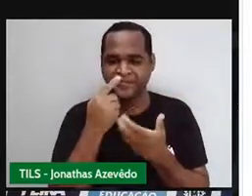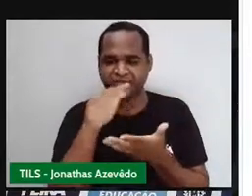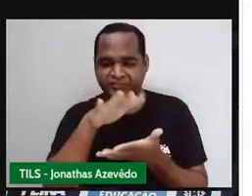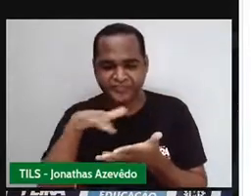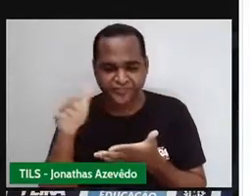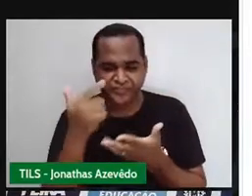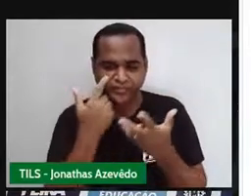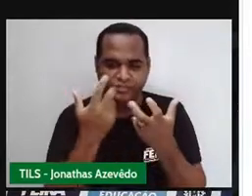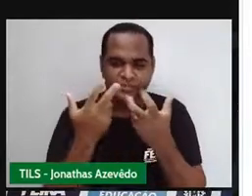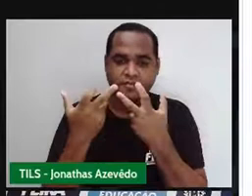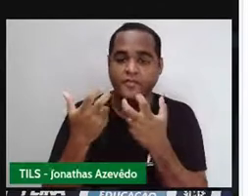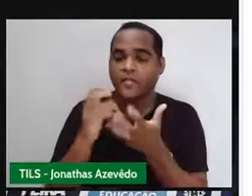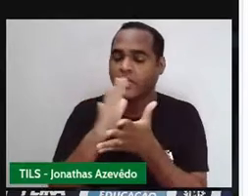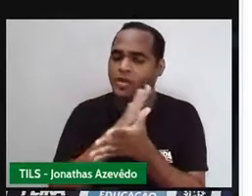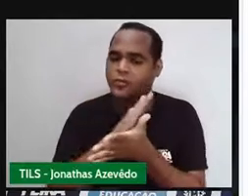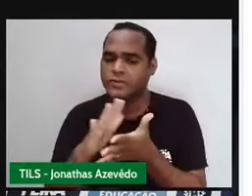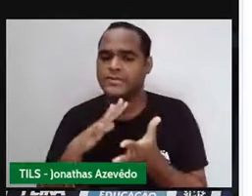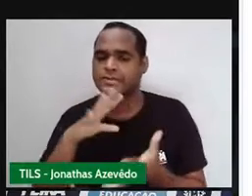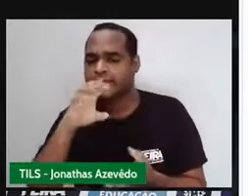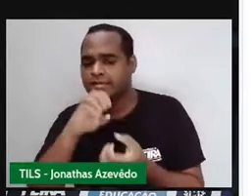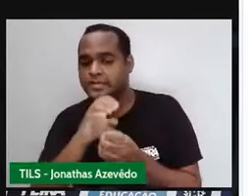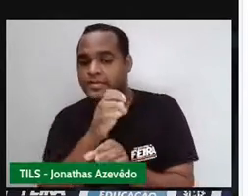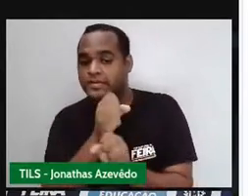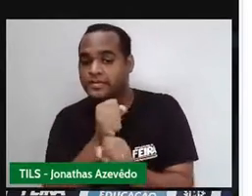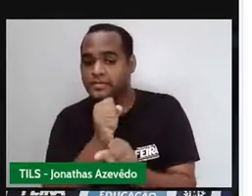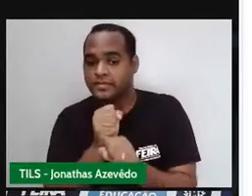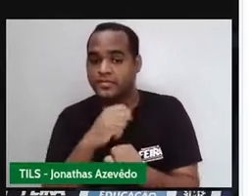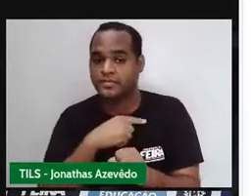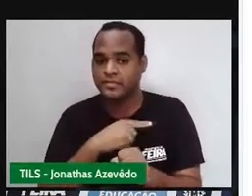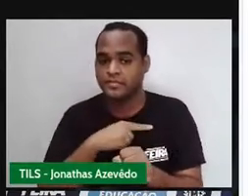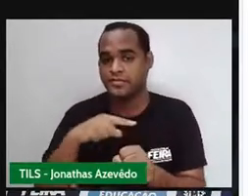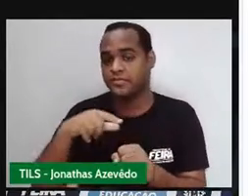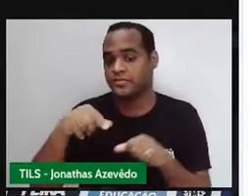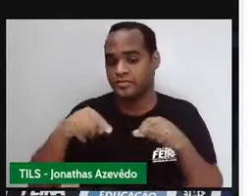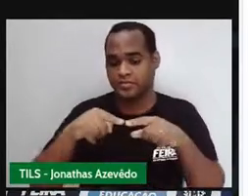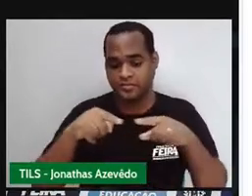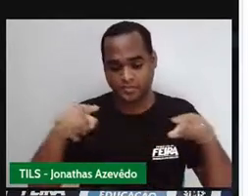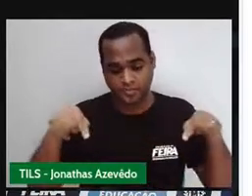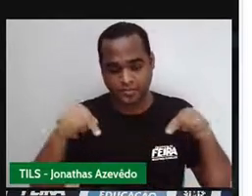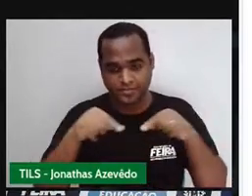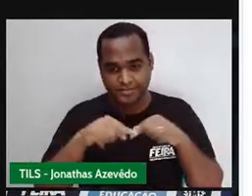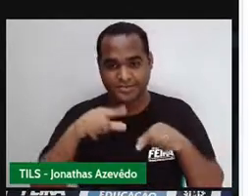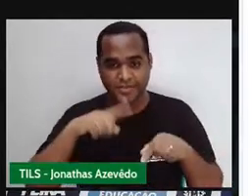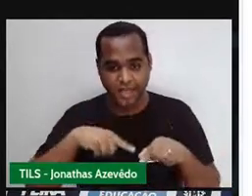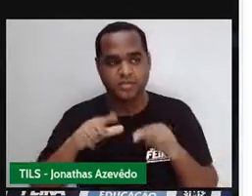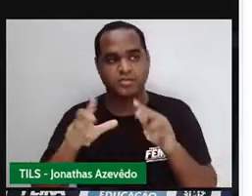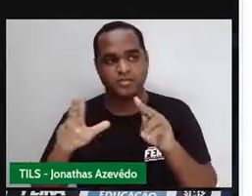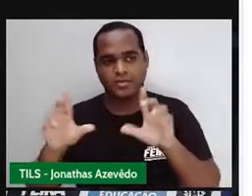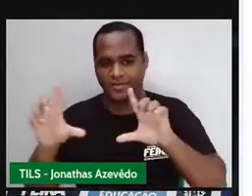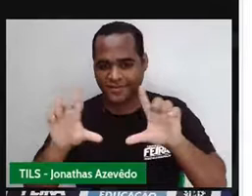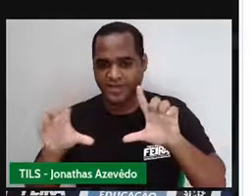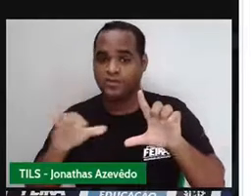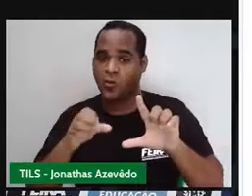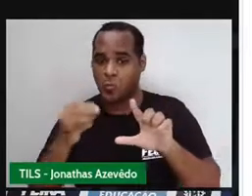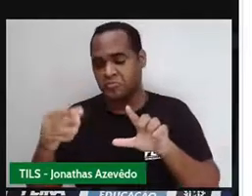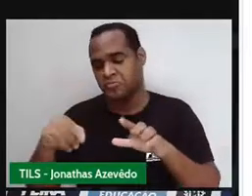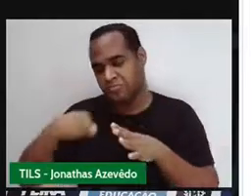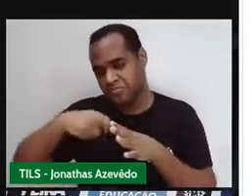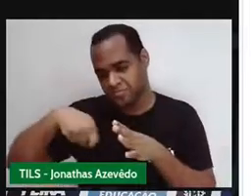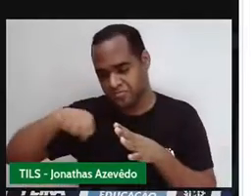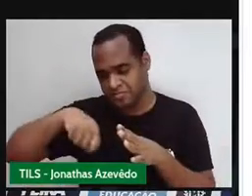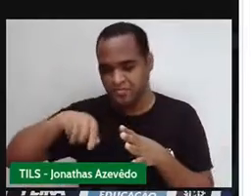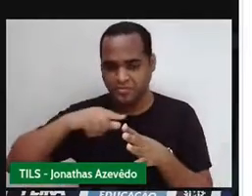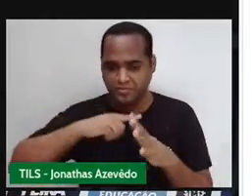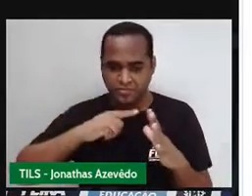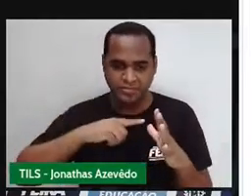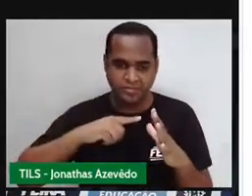únicas que a gente também ainda não consegue calcular a área é a área da sala EA área da cozinha porque porque essa